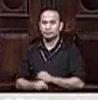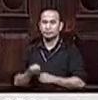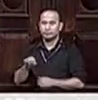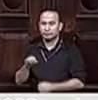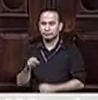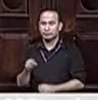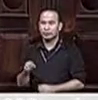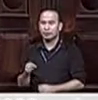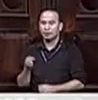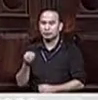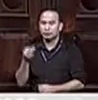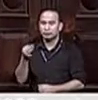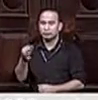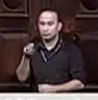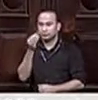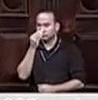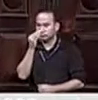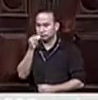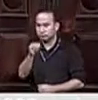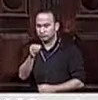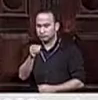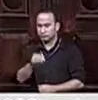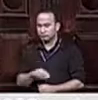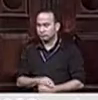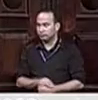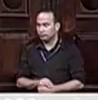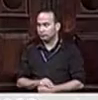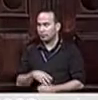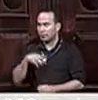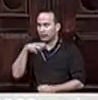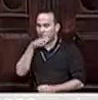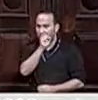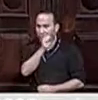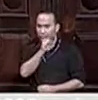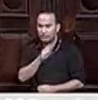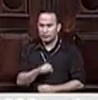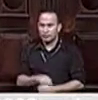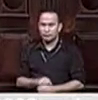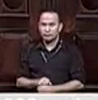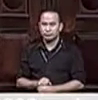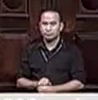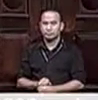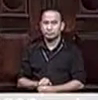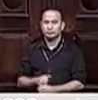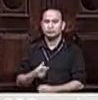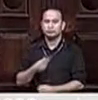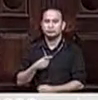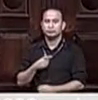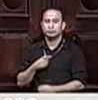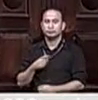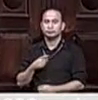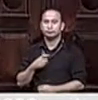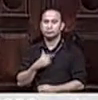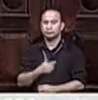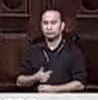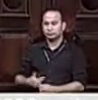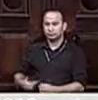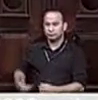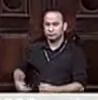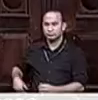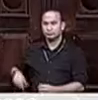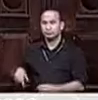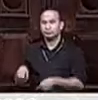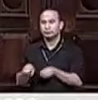forem rejeitadas, de imediato está inelegível o governador e